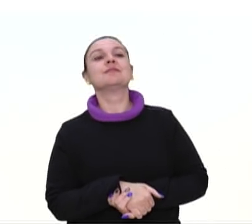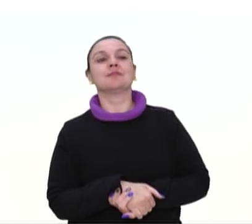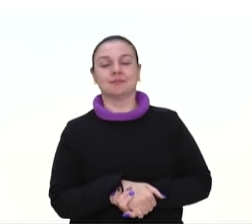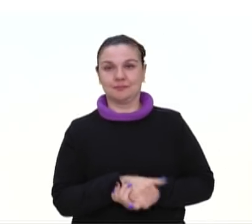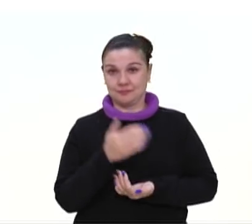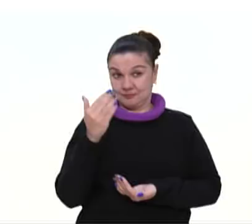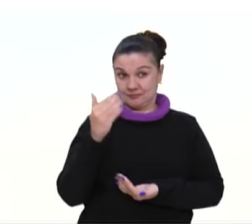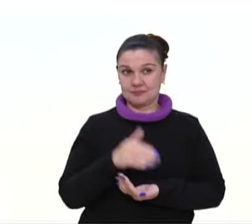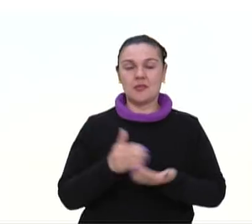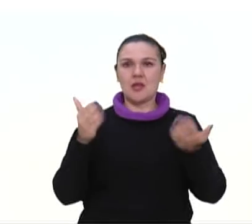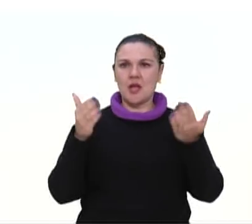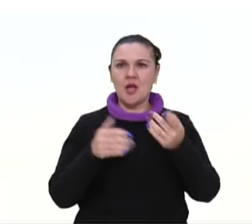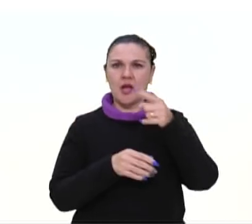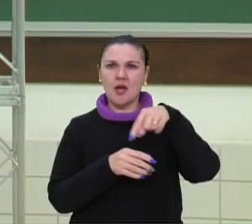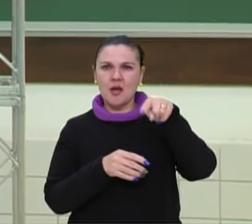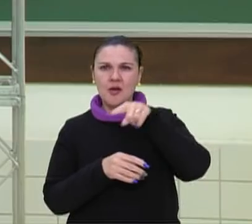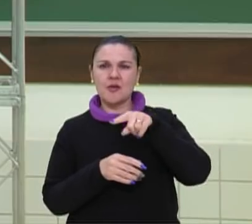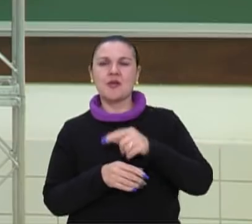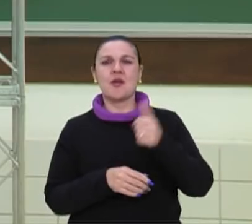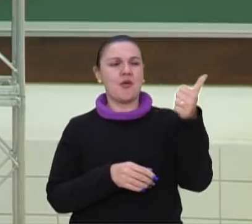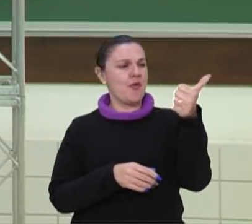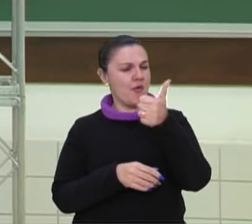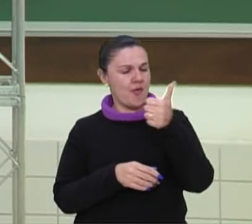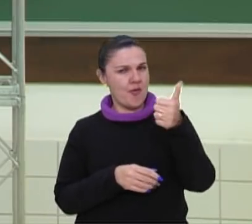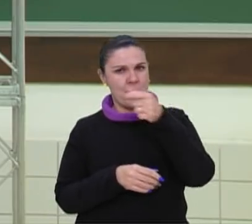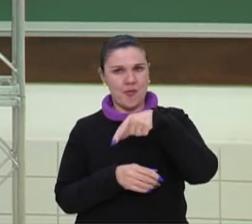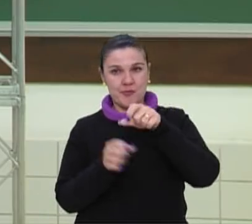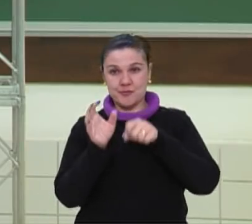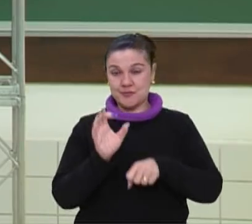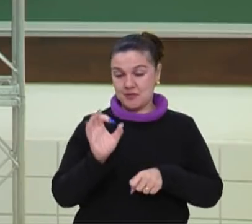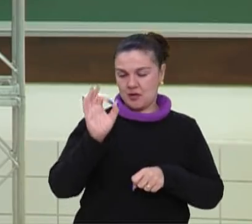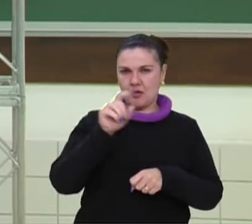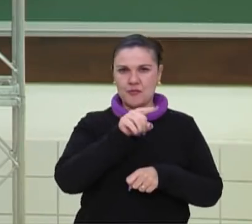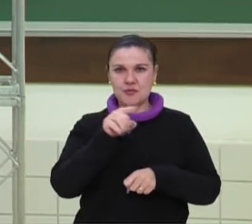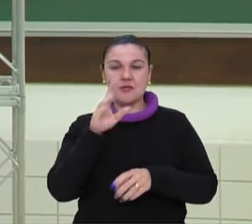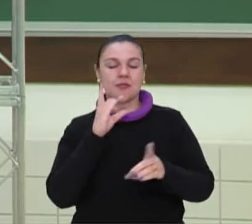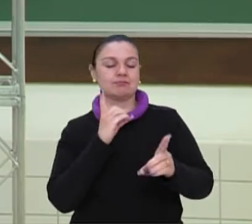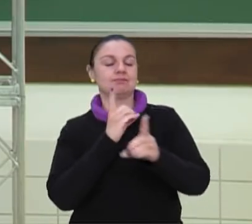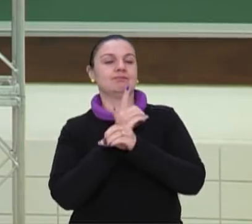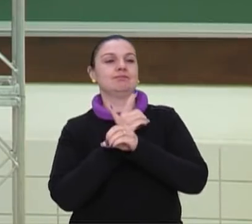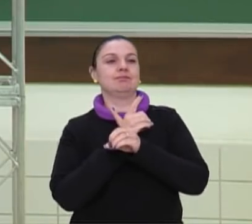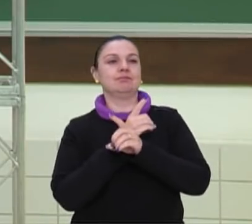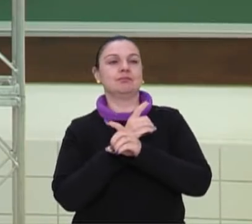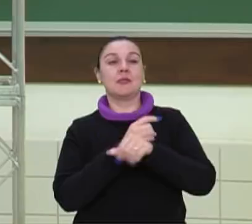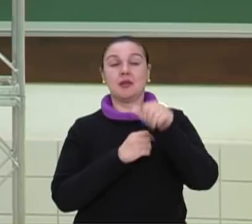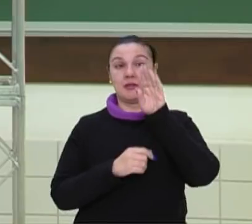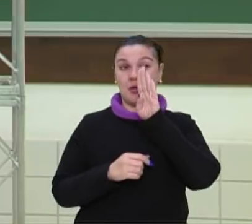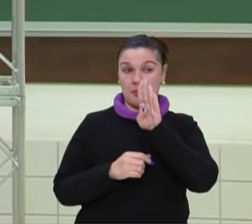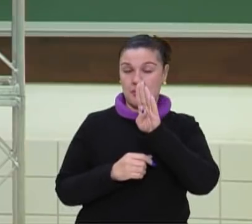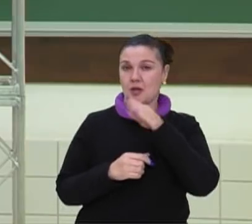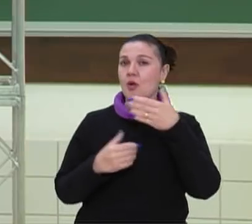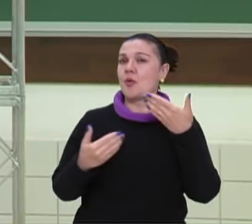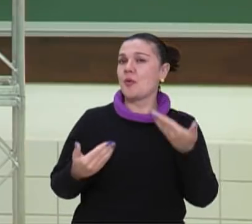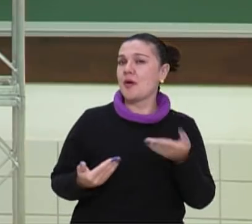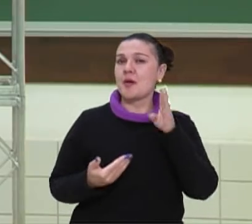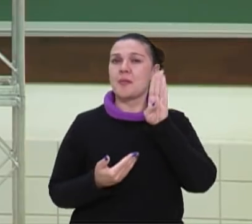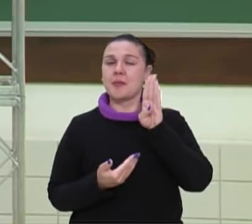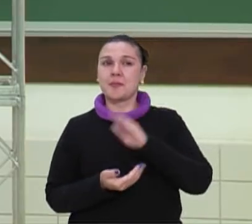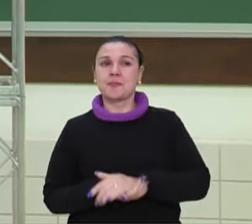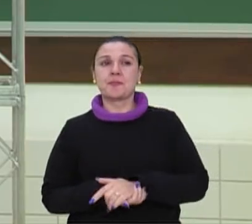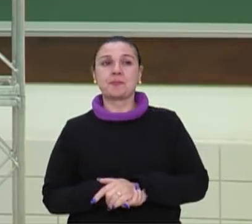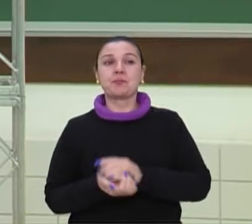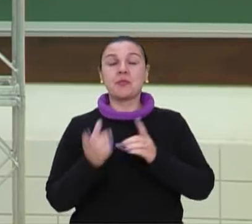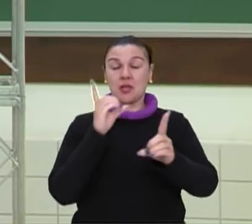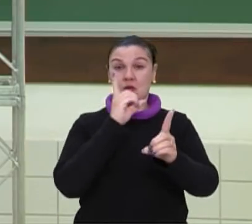né? E agora, com esse 11 graus, né, que é o valor do x, vocês vão tentar fazer a letra B. O que que é a letra B?